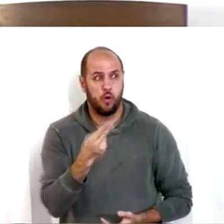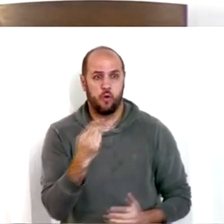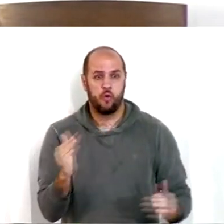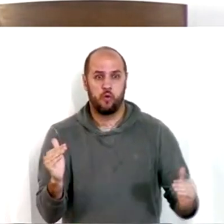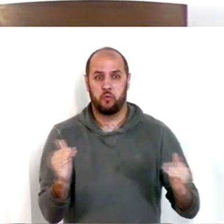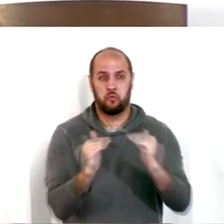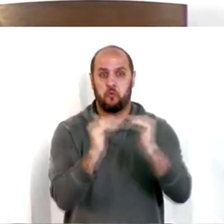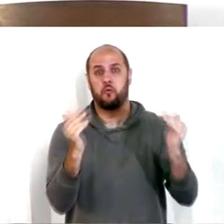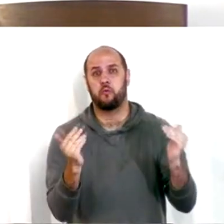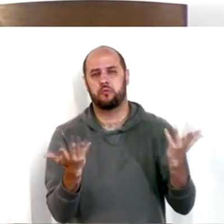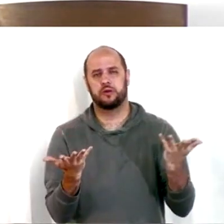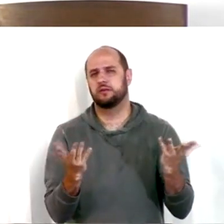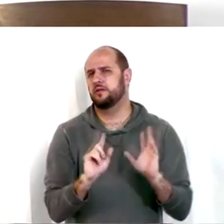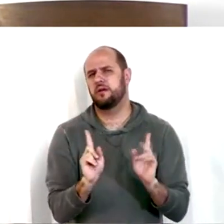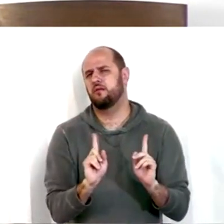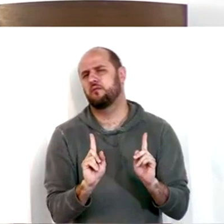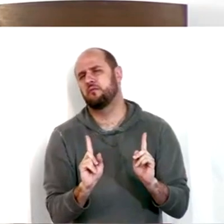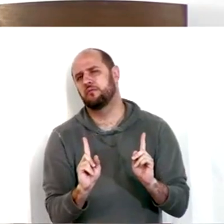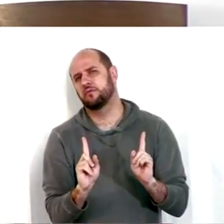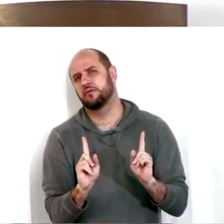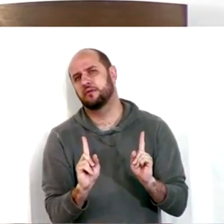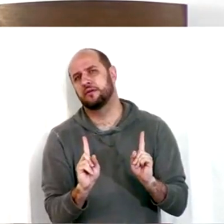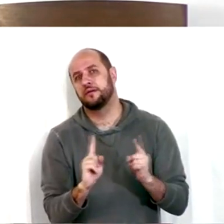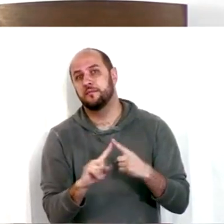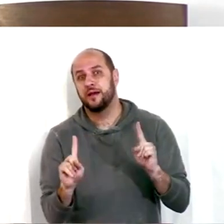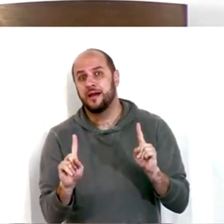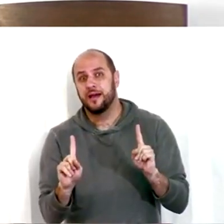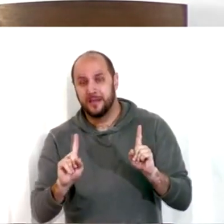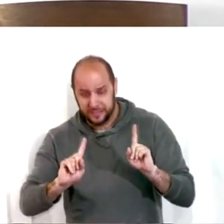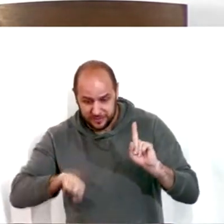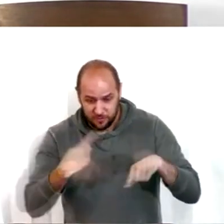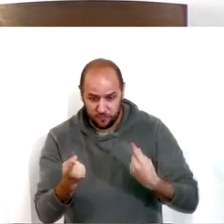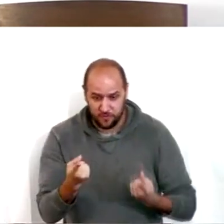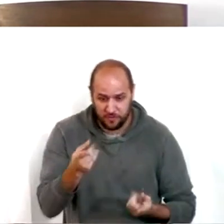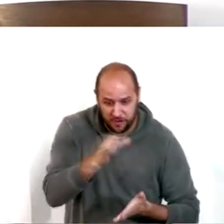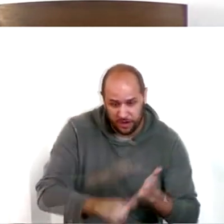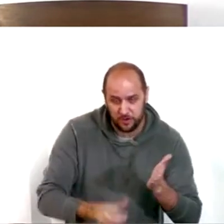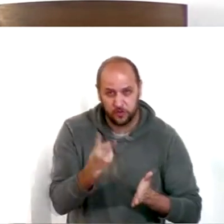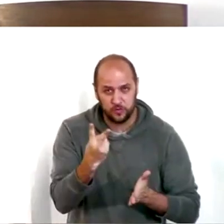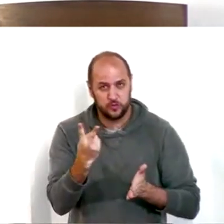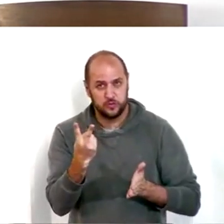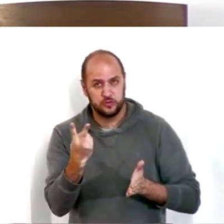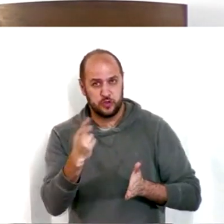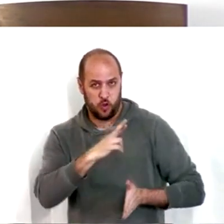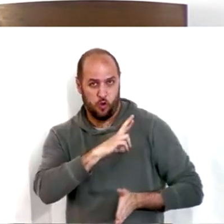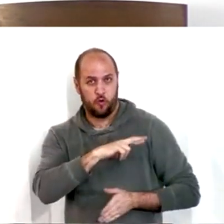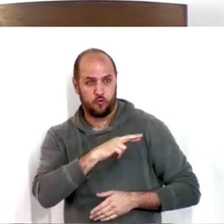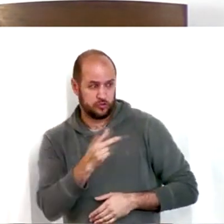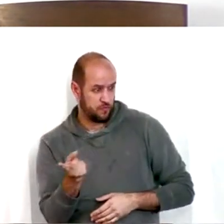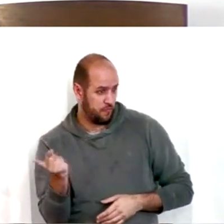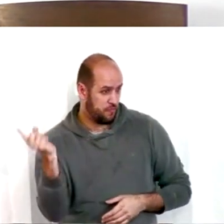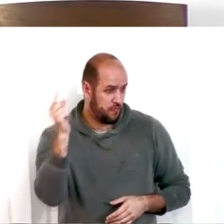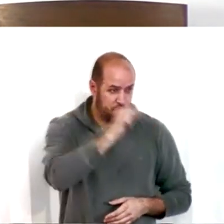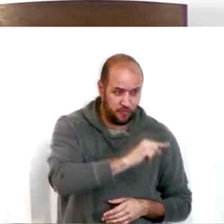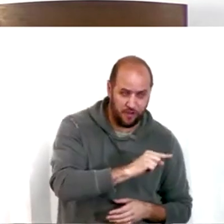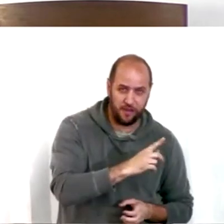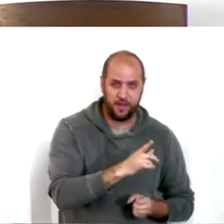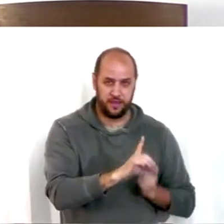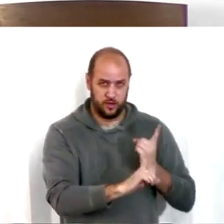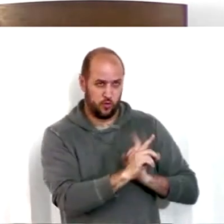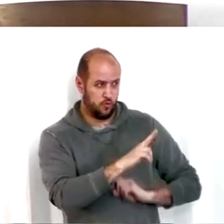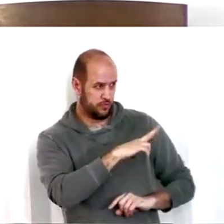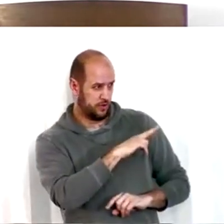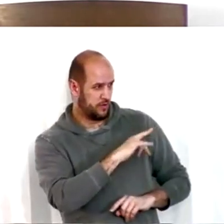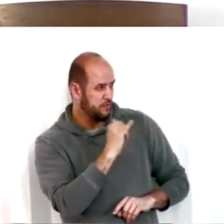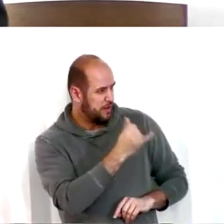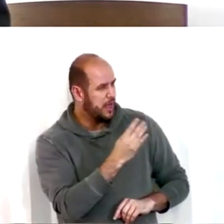coincidência. Mas quando, no capítulo 2, Ruth volta do campo e diz que conheceu um homem de nome